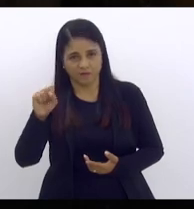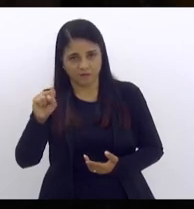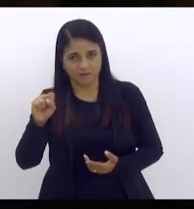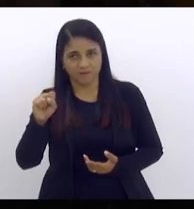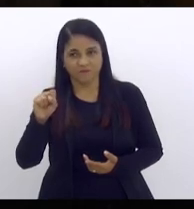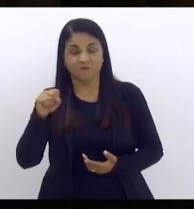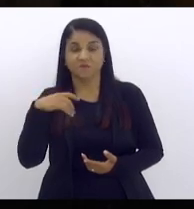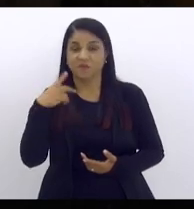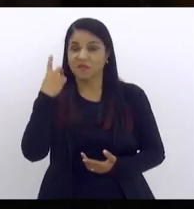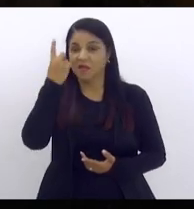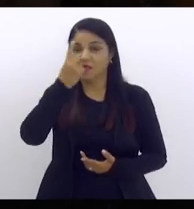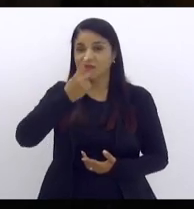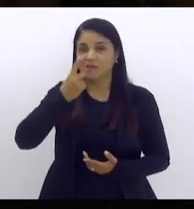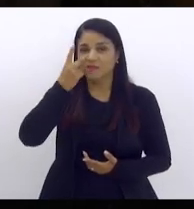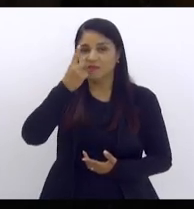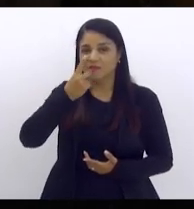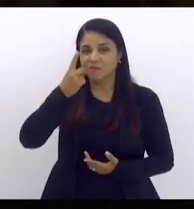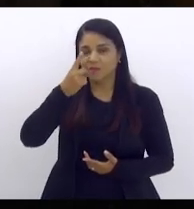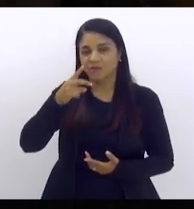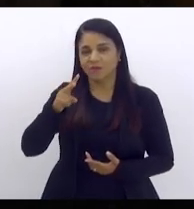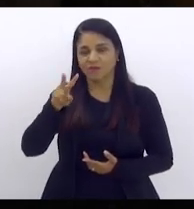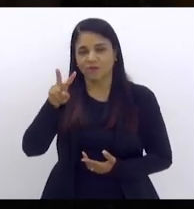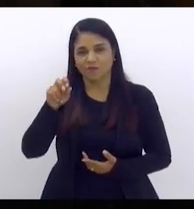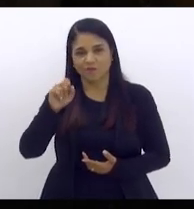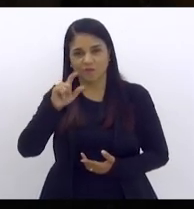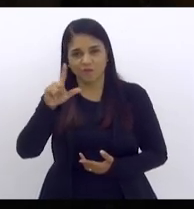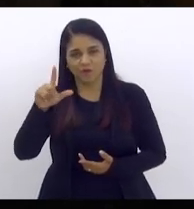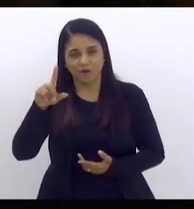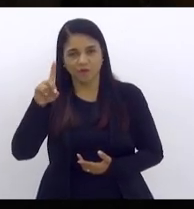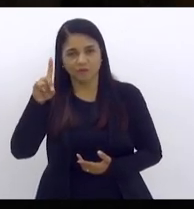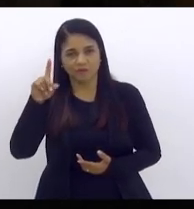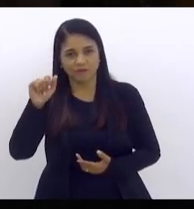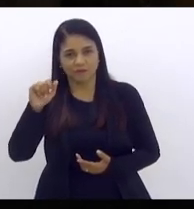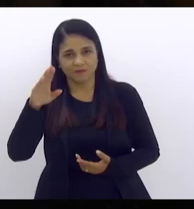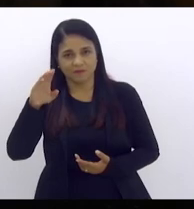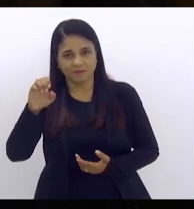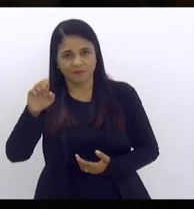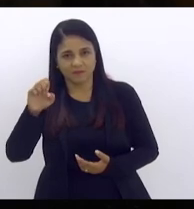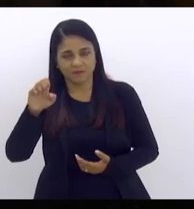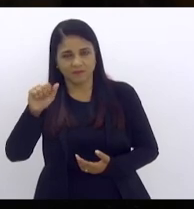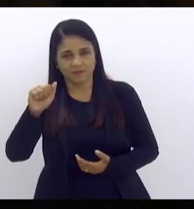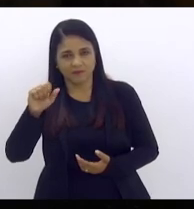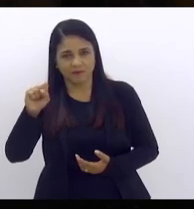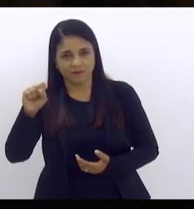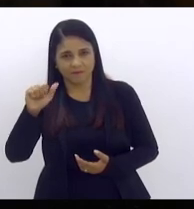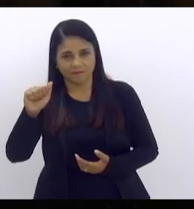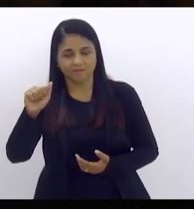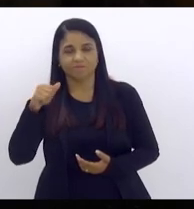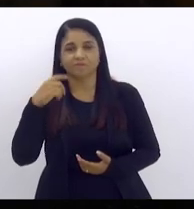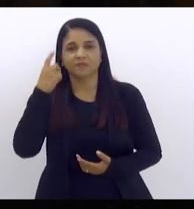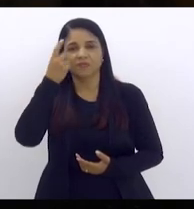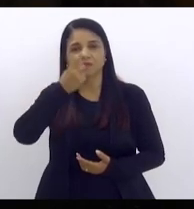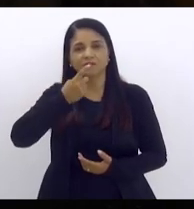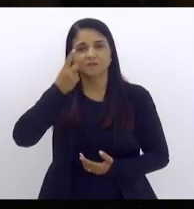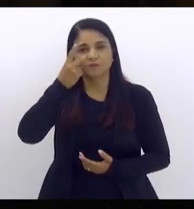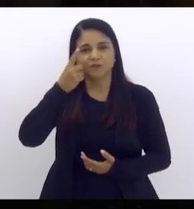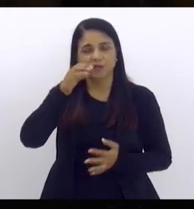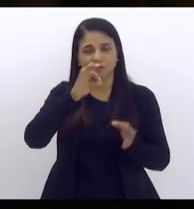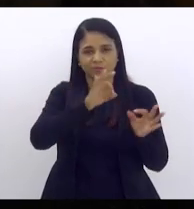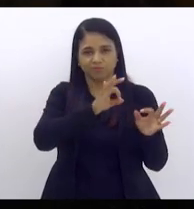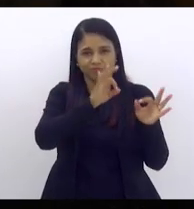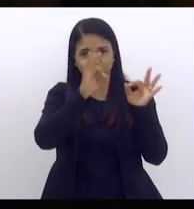senhor deputado Valdacê Asa, senhoras e senhores deputados que ainda nos assistem de